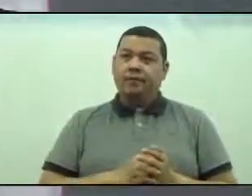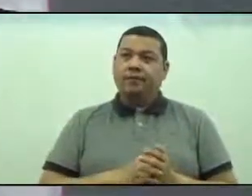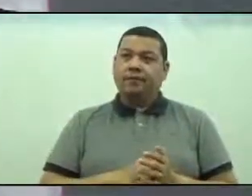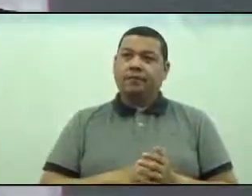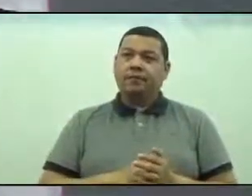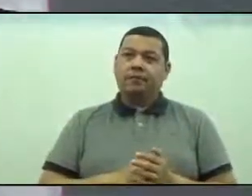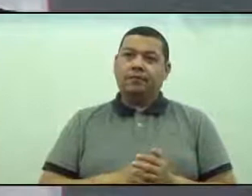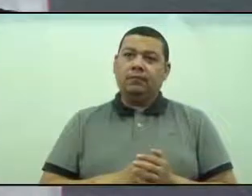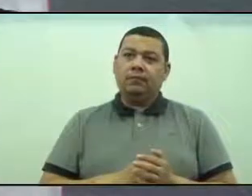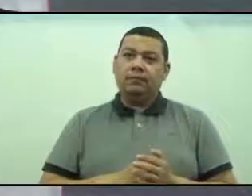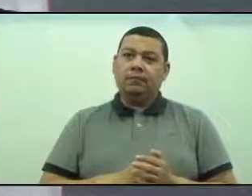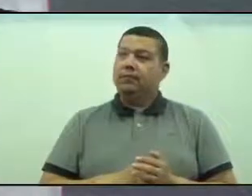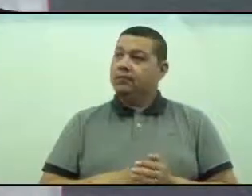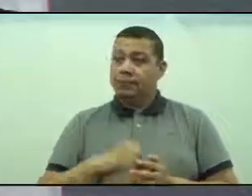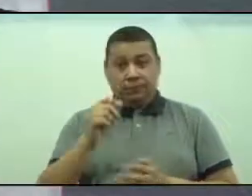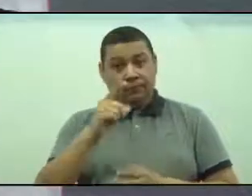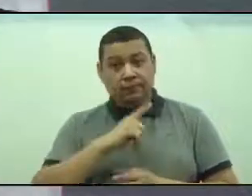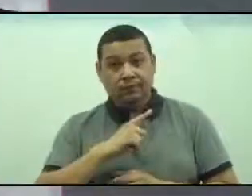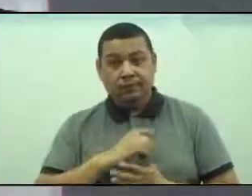Existe essa